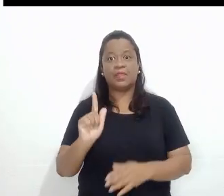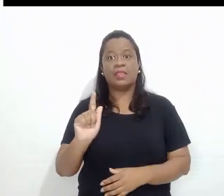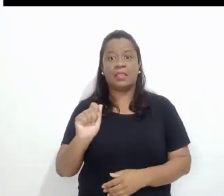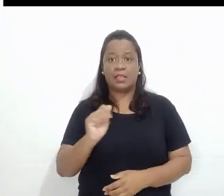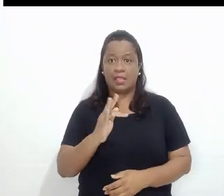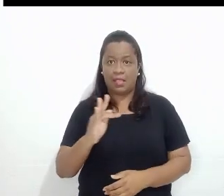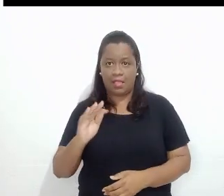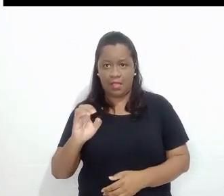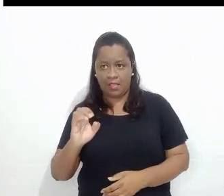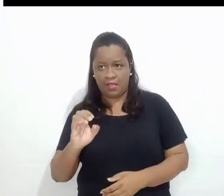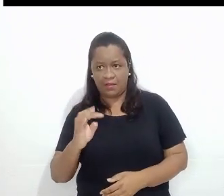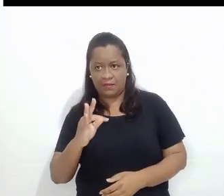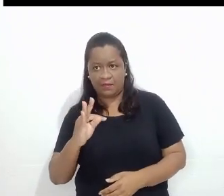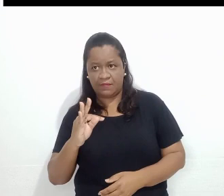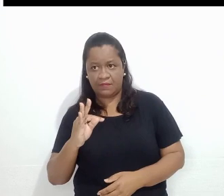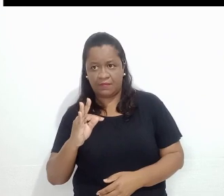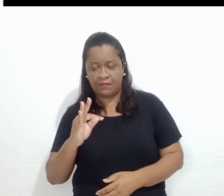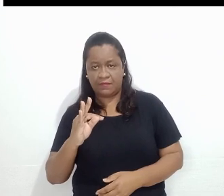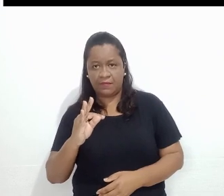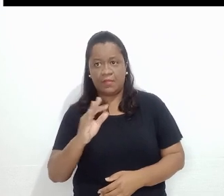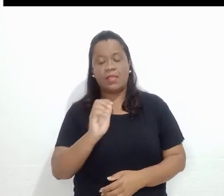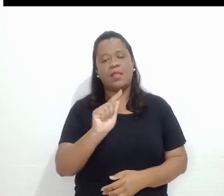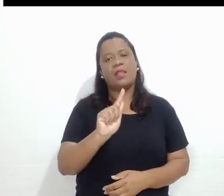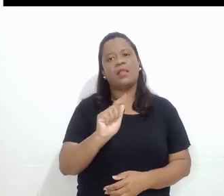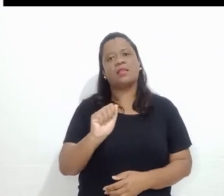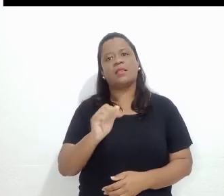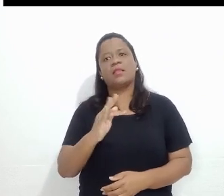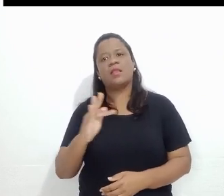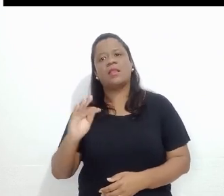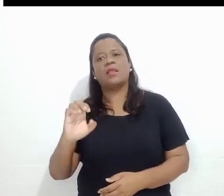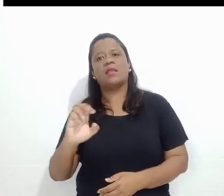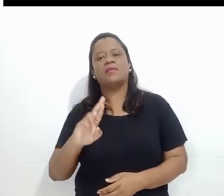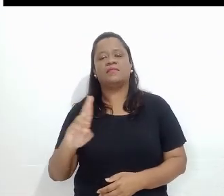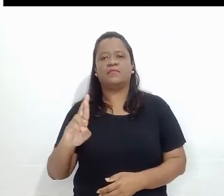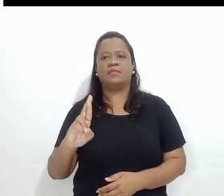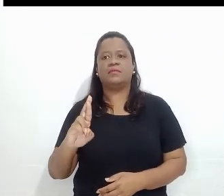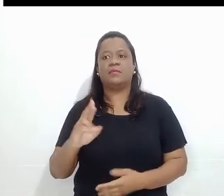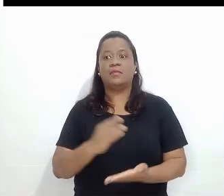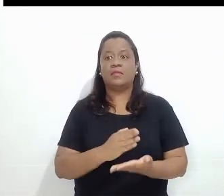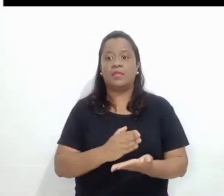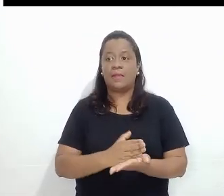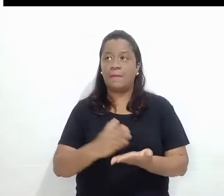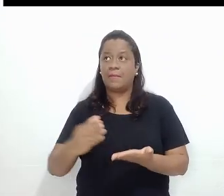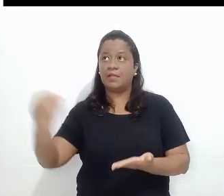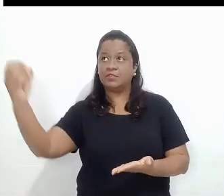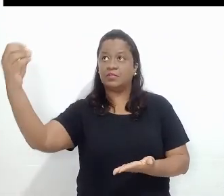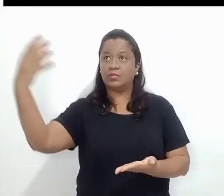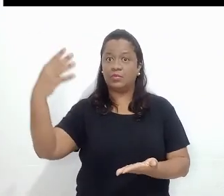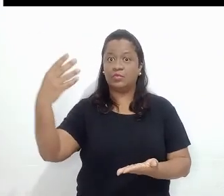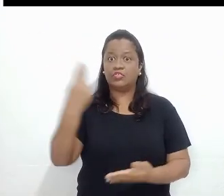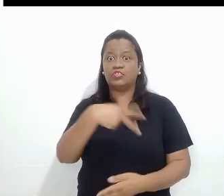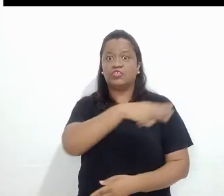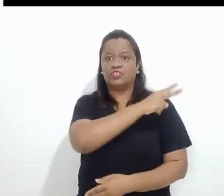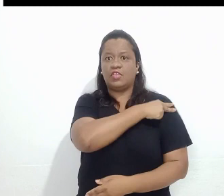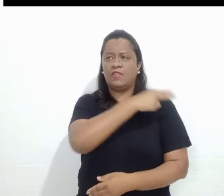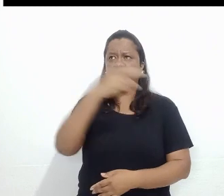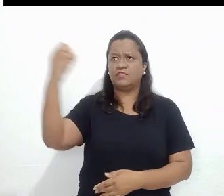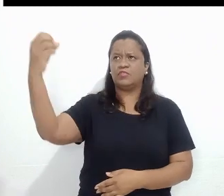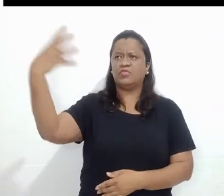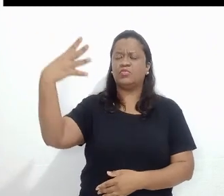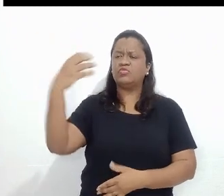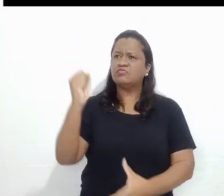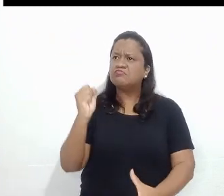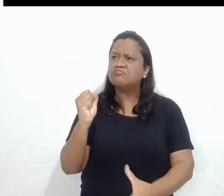O gaffer é da parte de luz, tá? Ele é o chefe da equipe de iluminação e ele faz uma iluminação de bastante